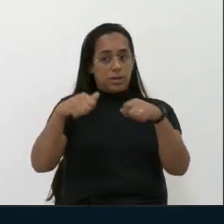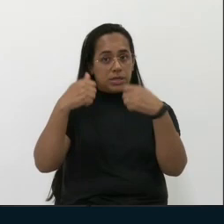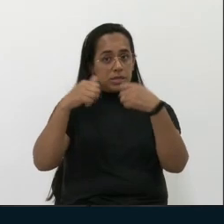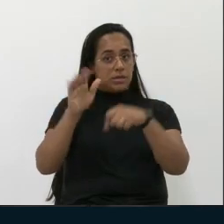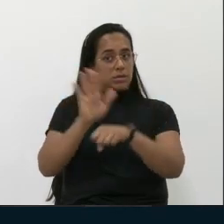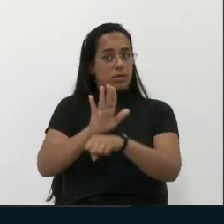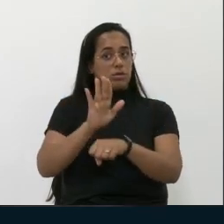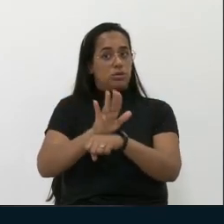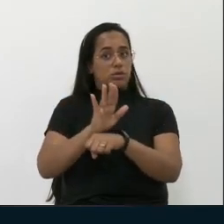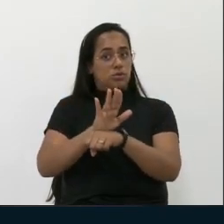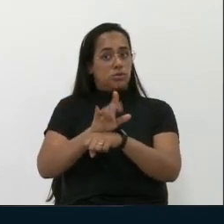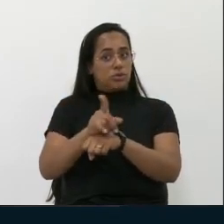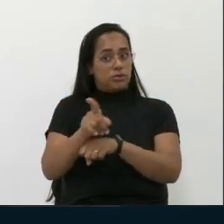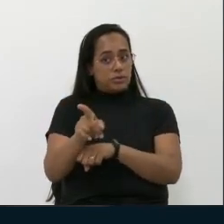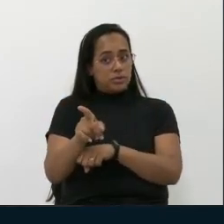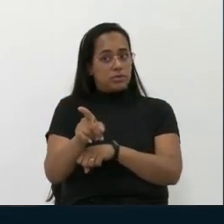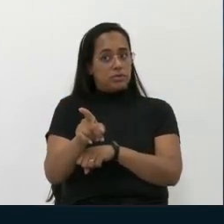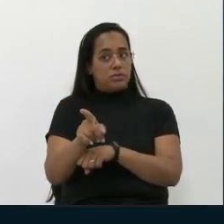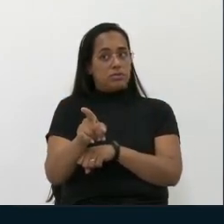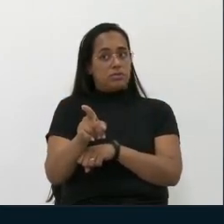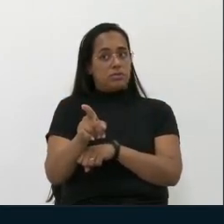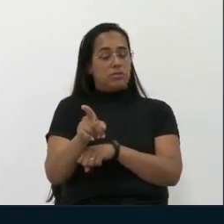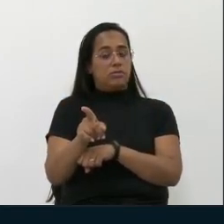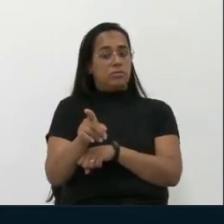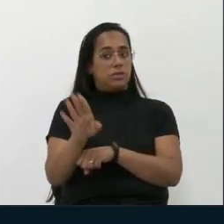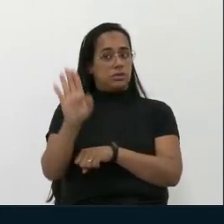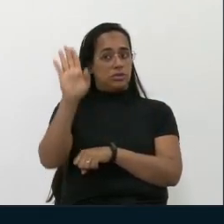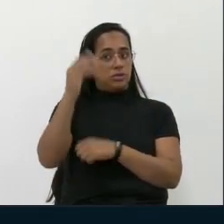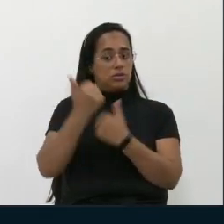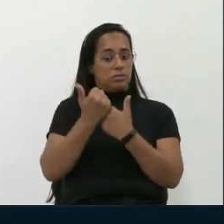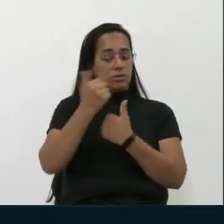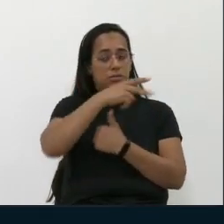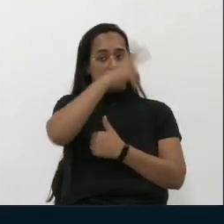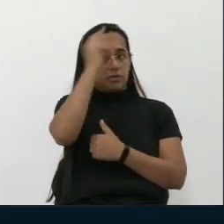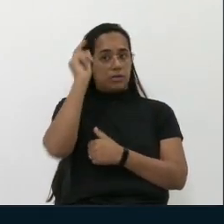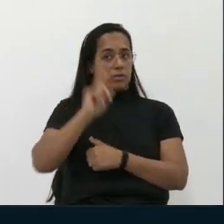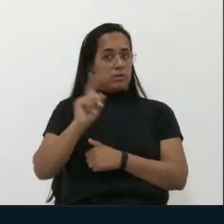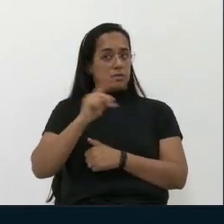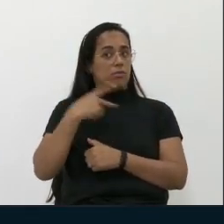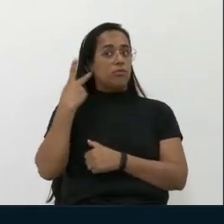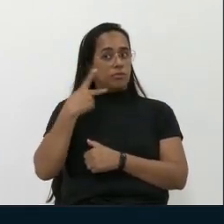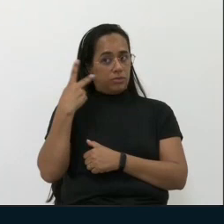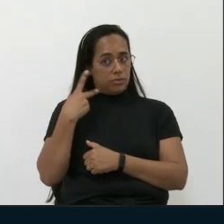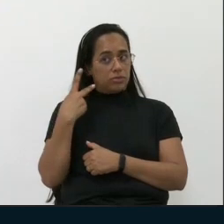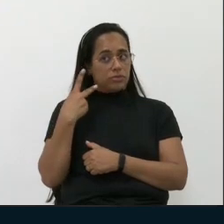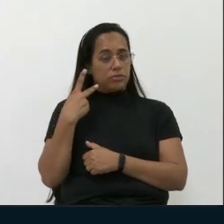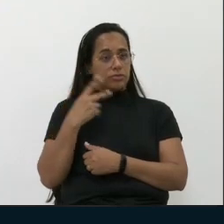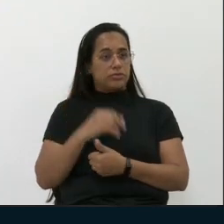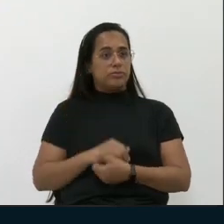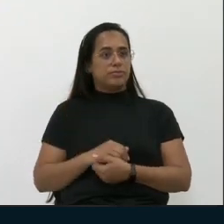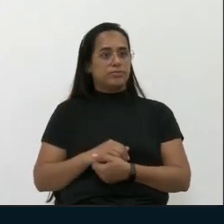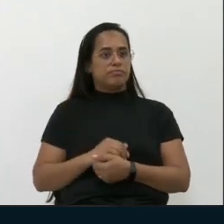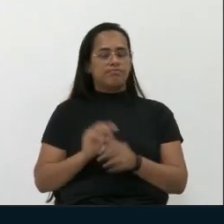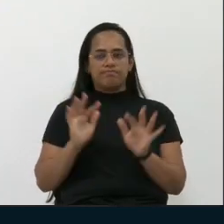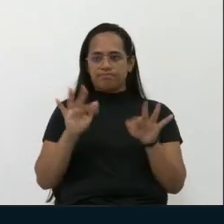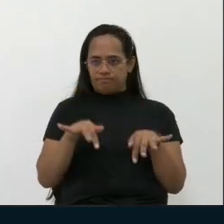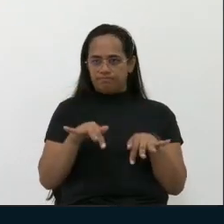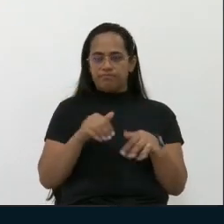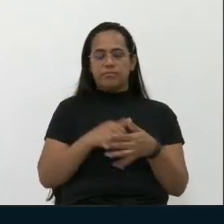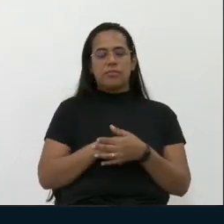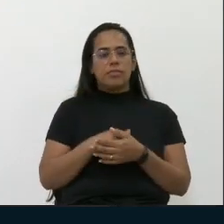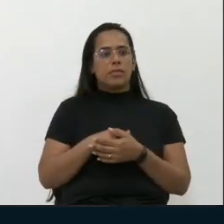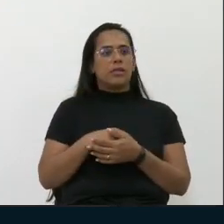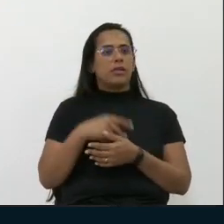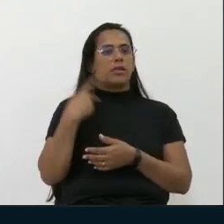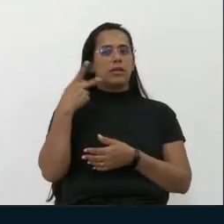como vereador, não é como candidato, pré-candidato a prefeito, não. O Thiago Surfista... Para encerrar, vereador. Para encerrar. O Thiago